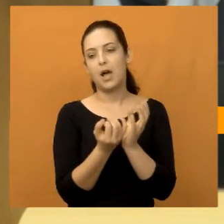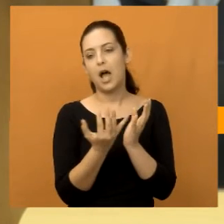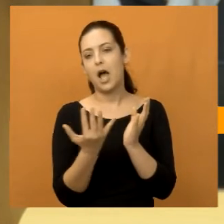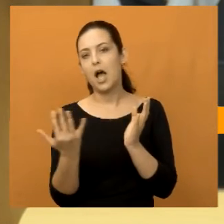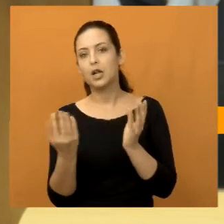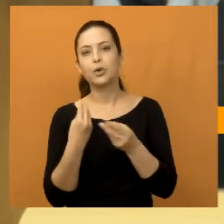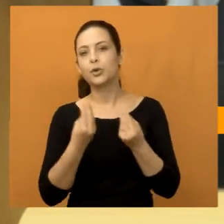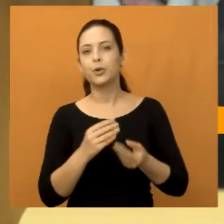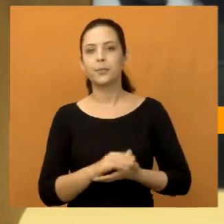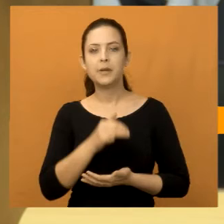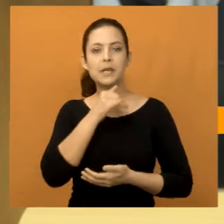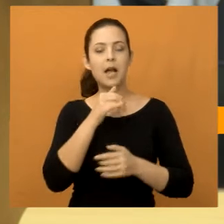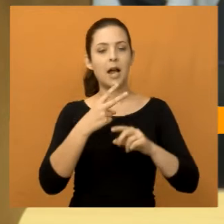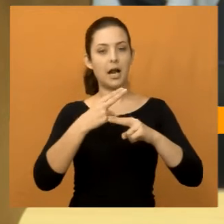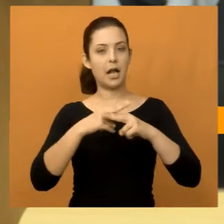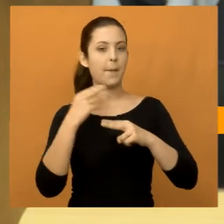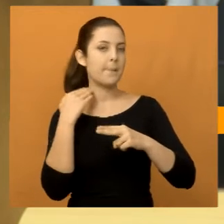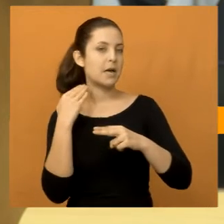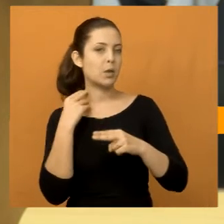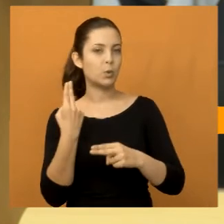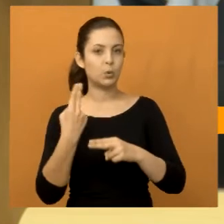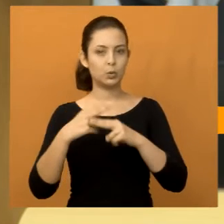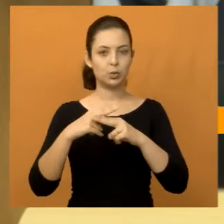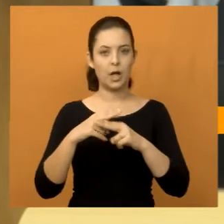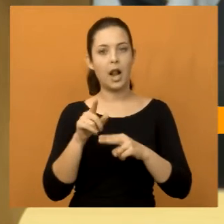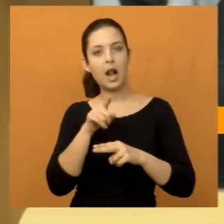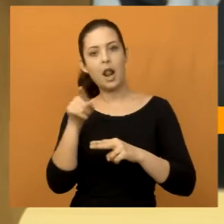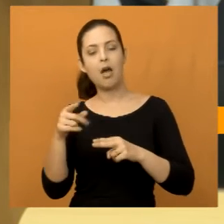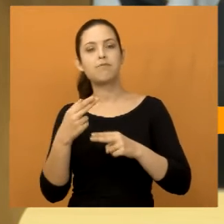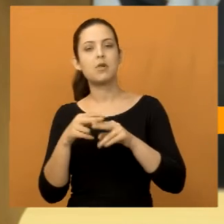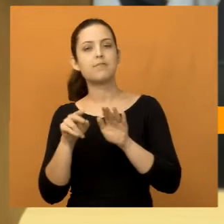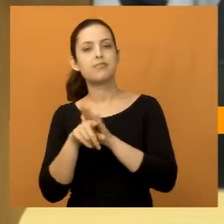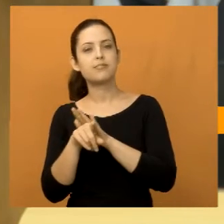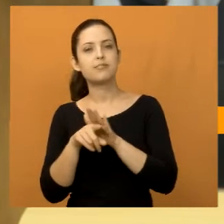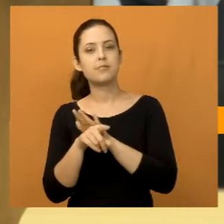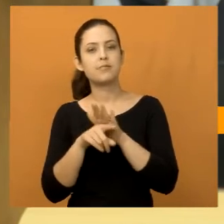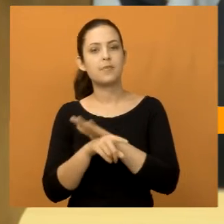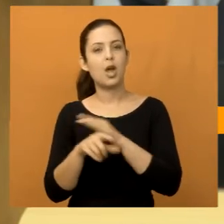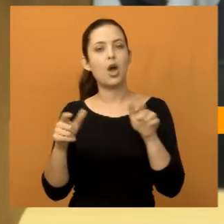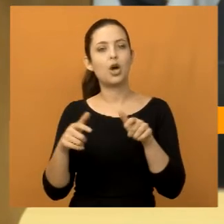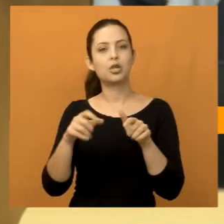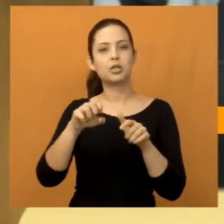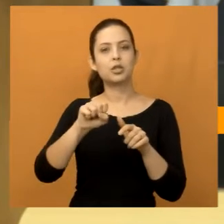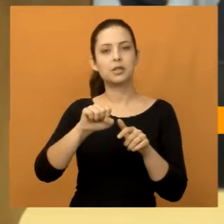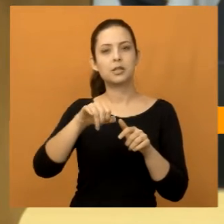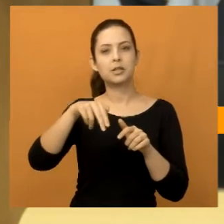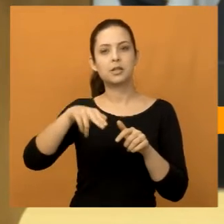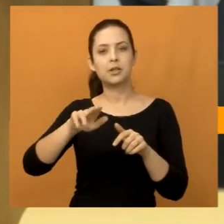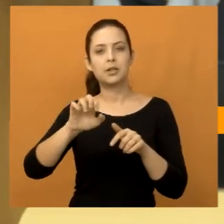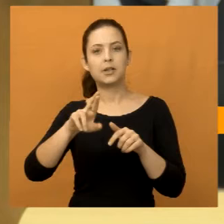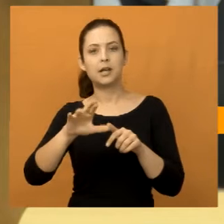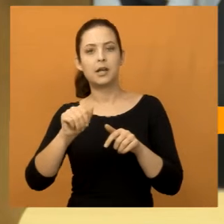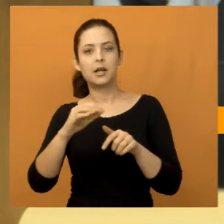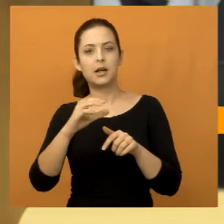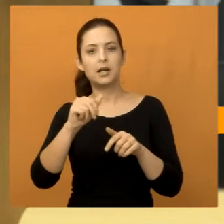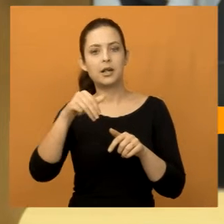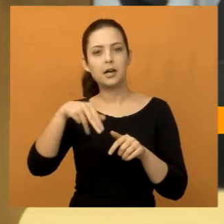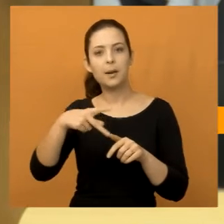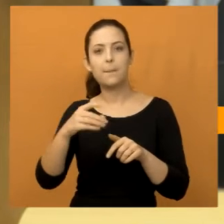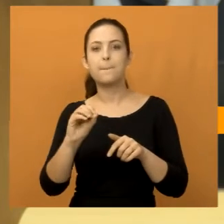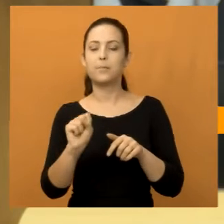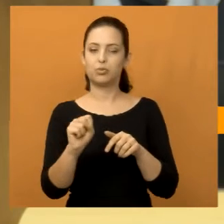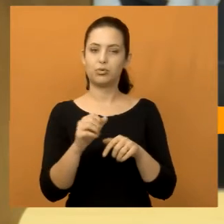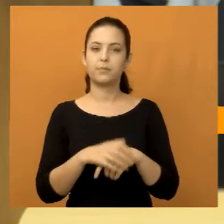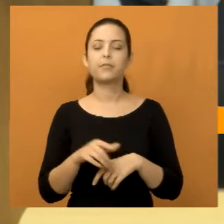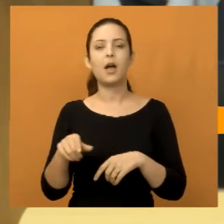feitos na Caixa Econômica. Nós chegamos na Caixa Econômica Federal, ali na Siqueira Campos. E a funcionária que